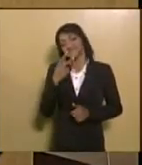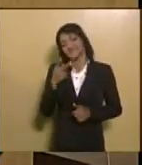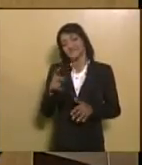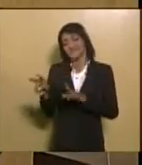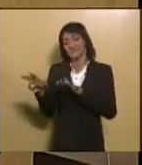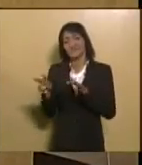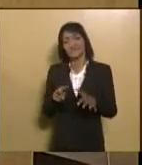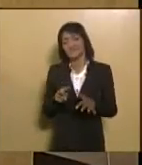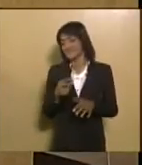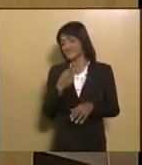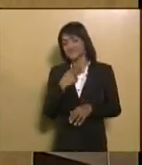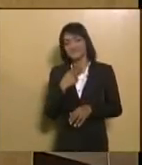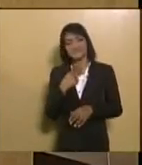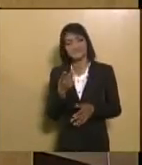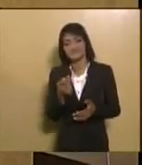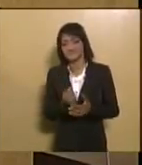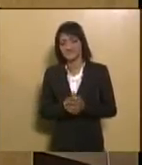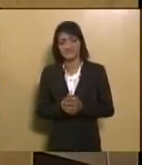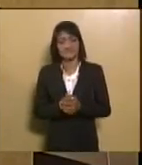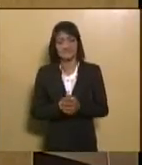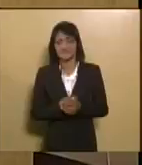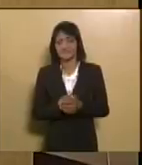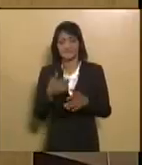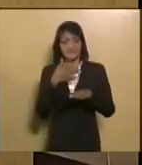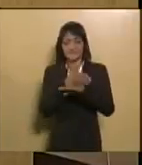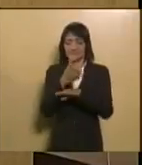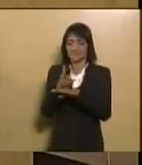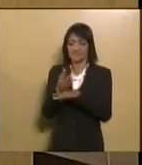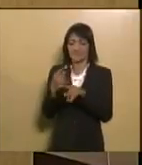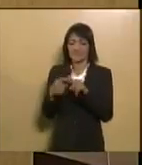pude cumprir alguns compromissos em função